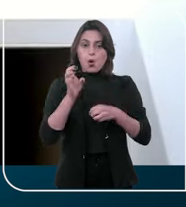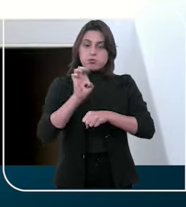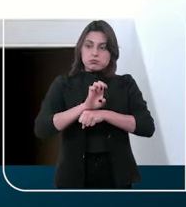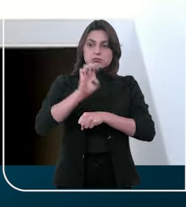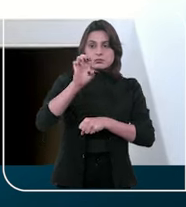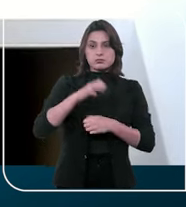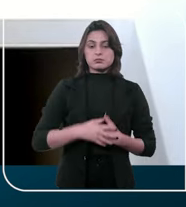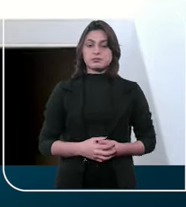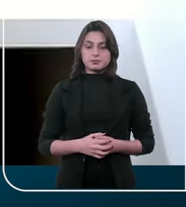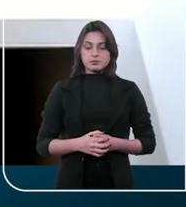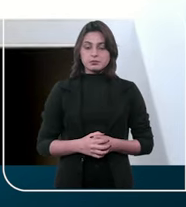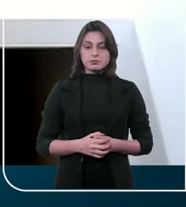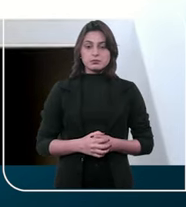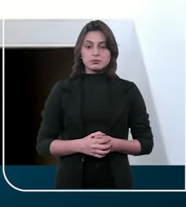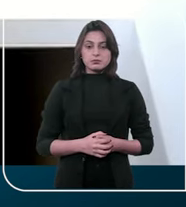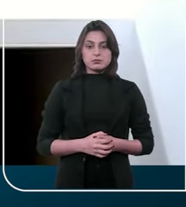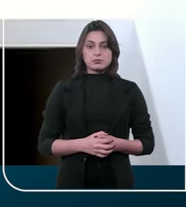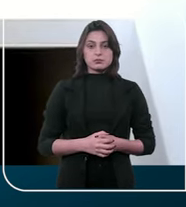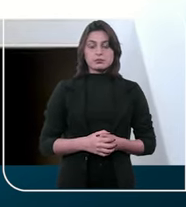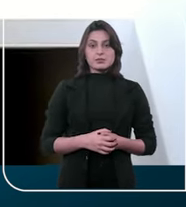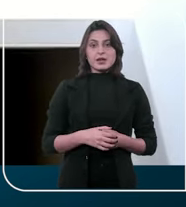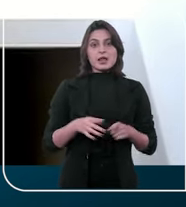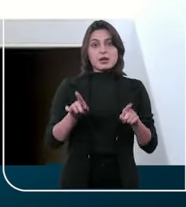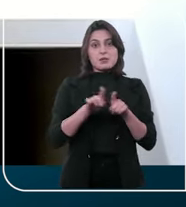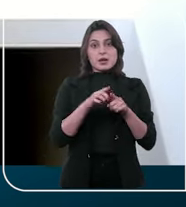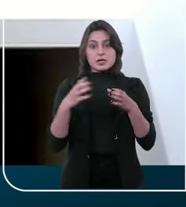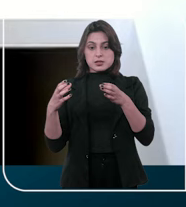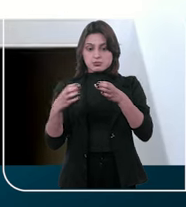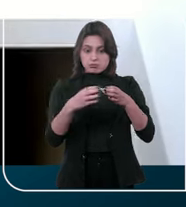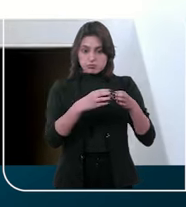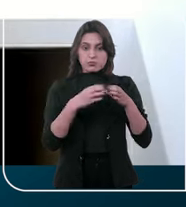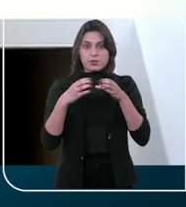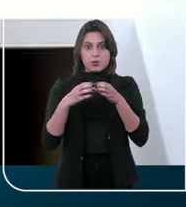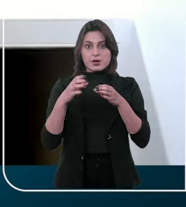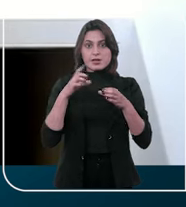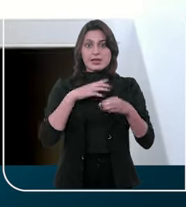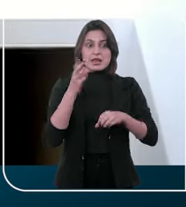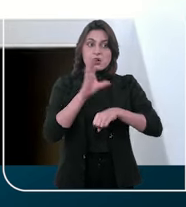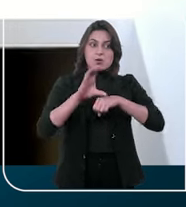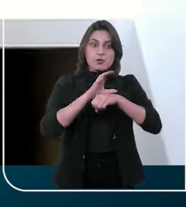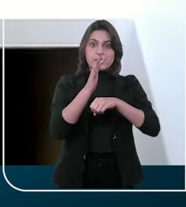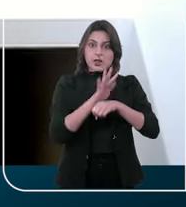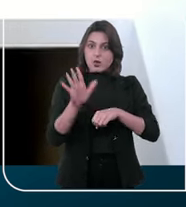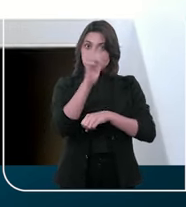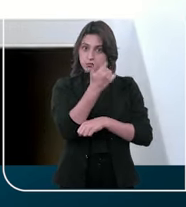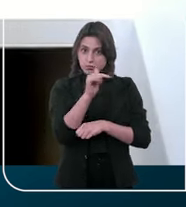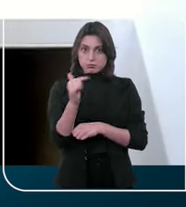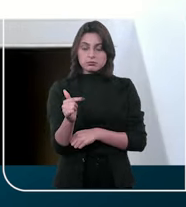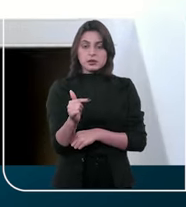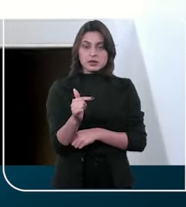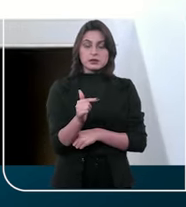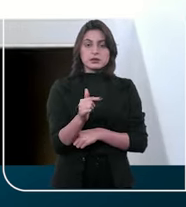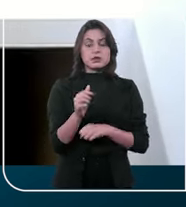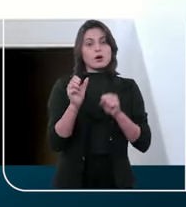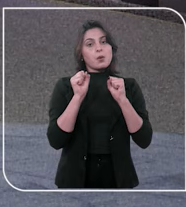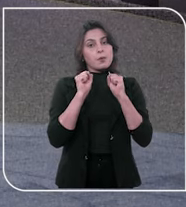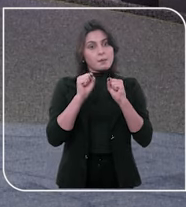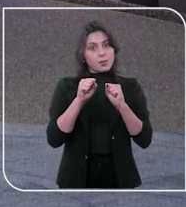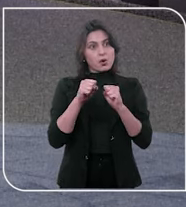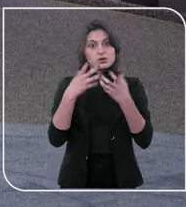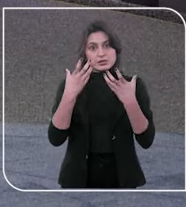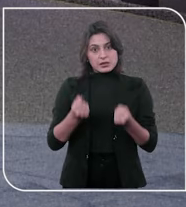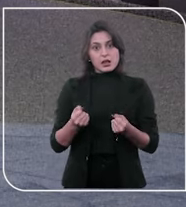esses foros que não estão previstos na Constituição Federal, é possível, sim, que haja a submissão ao Tribunal do Júri. Porém, para